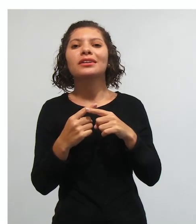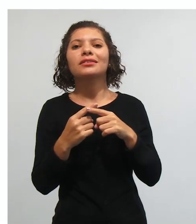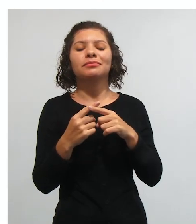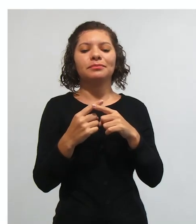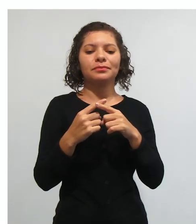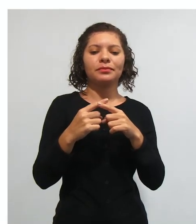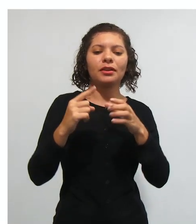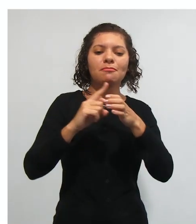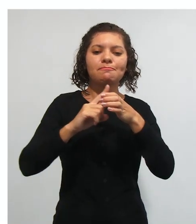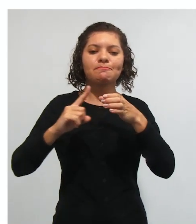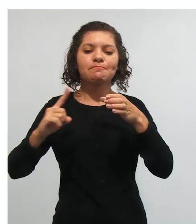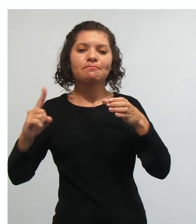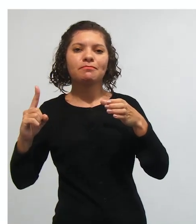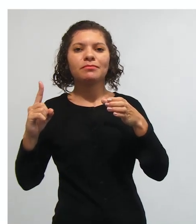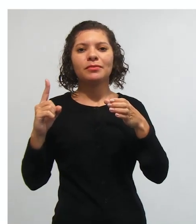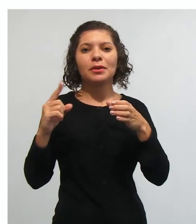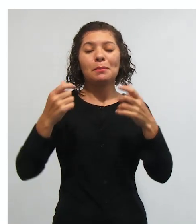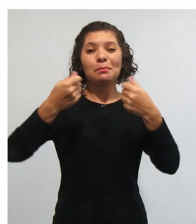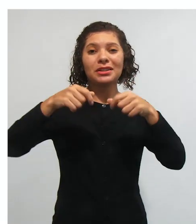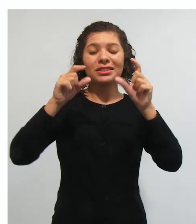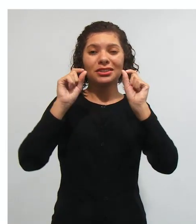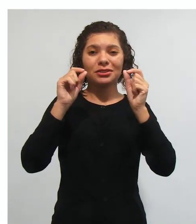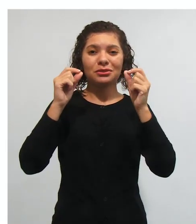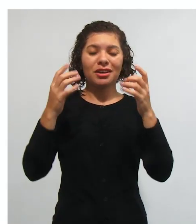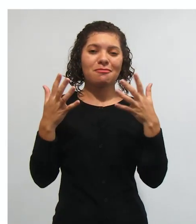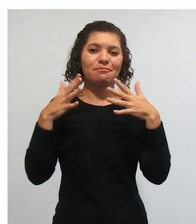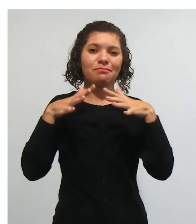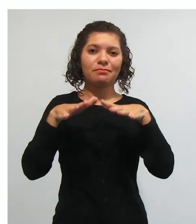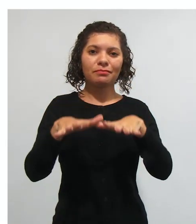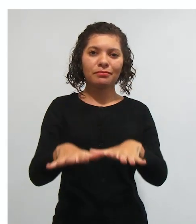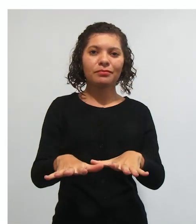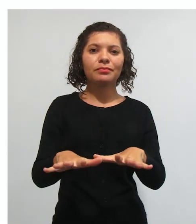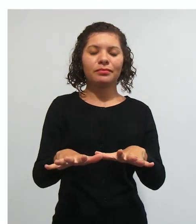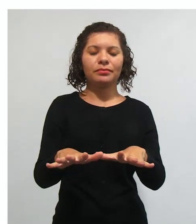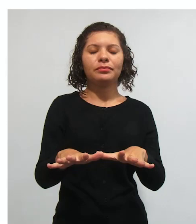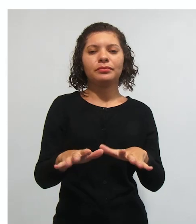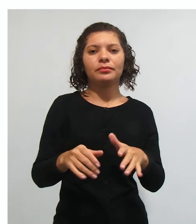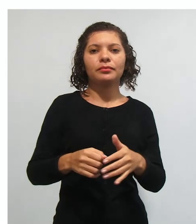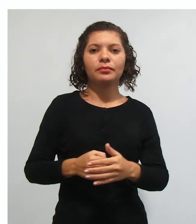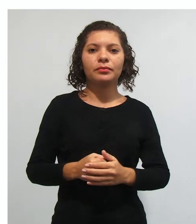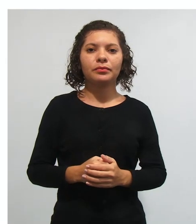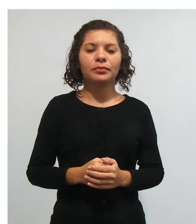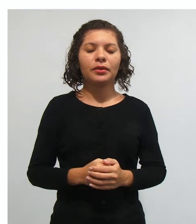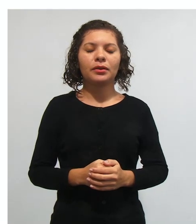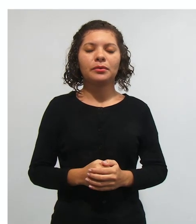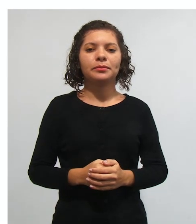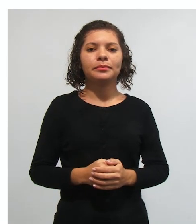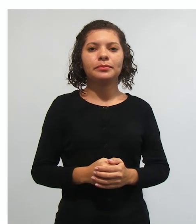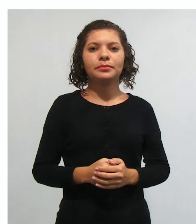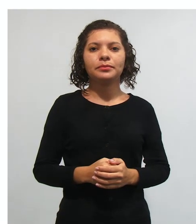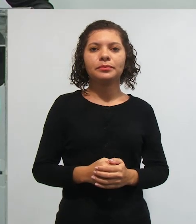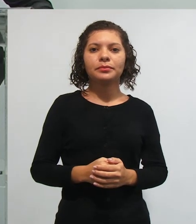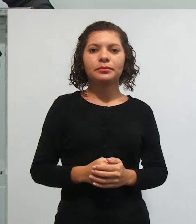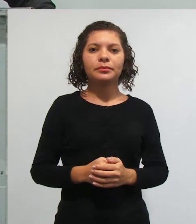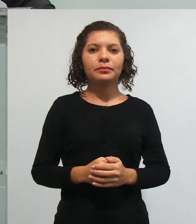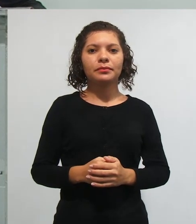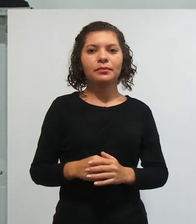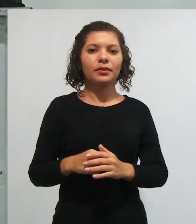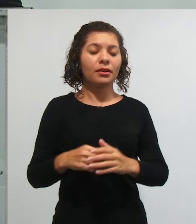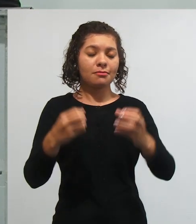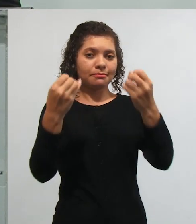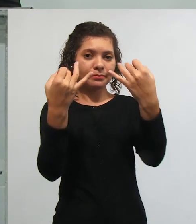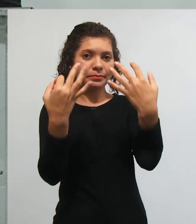demarcar fronteiras eu preciso classificar ou normalizar uma situação volta aqui comigo